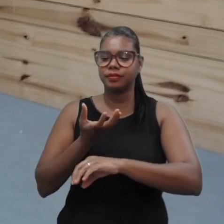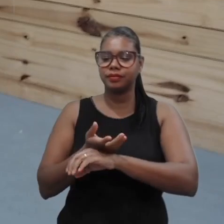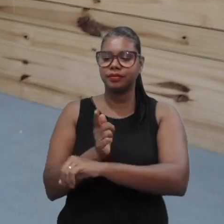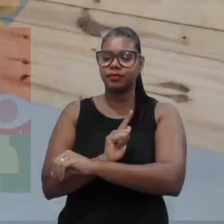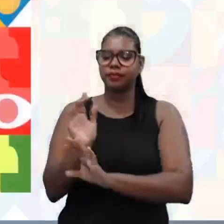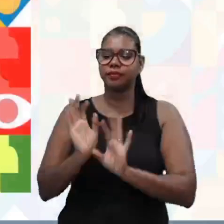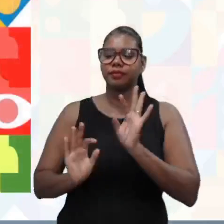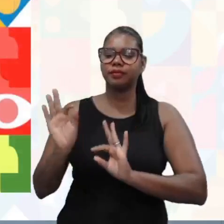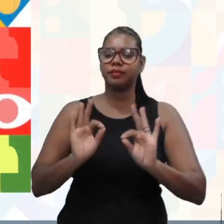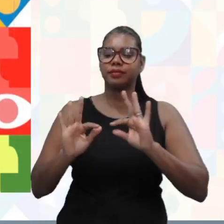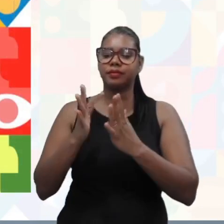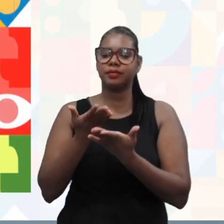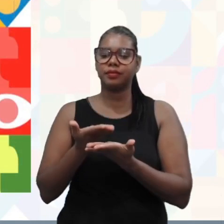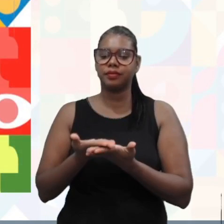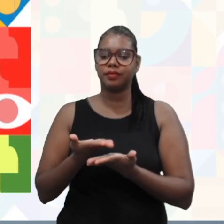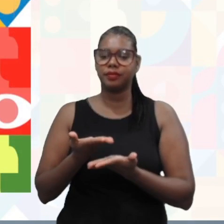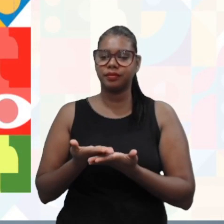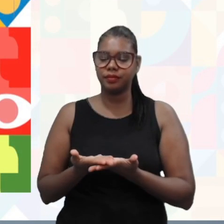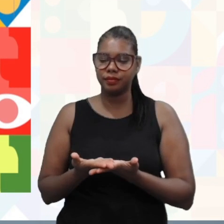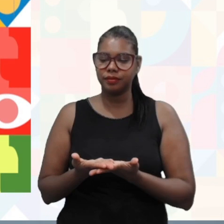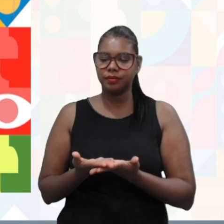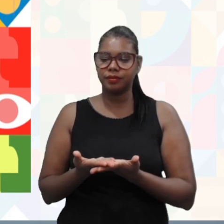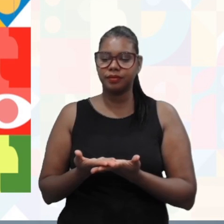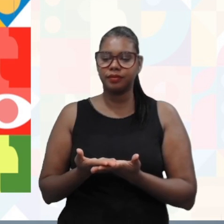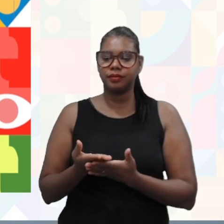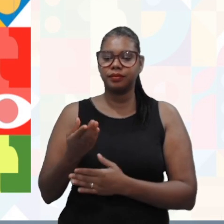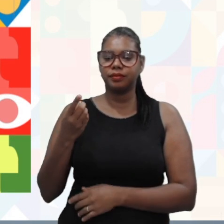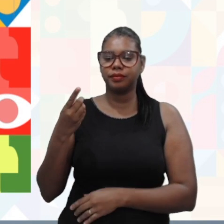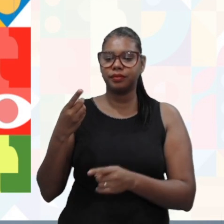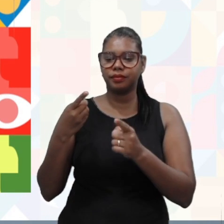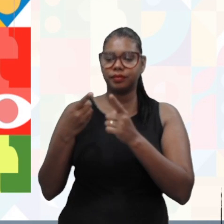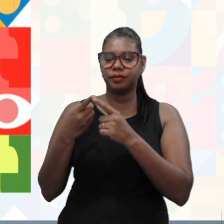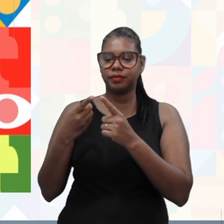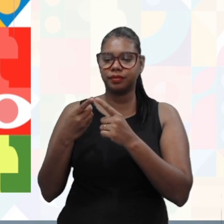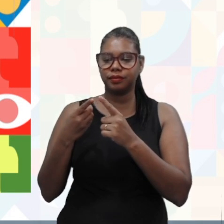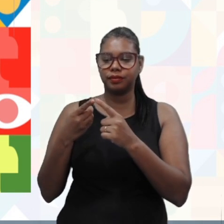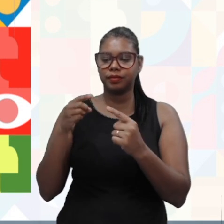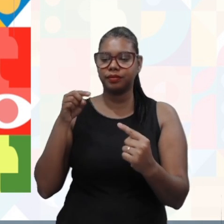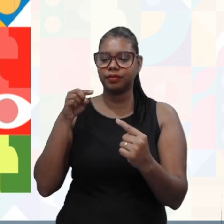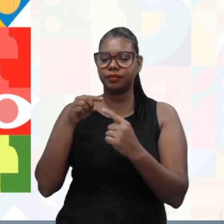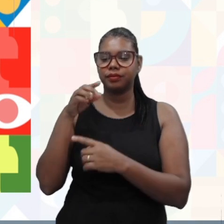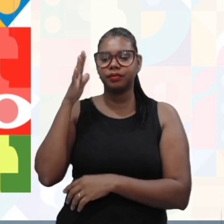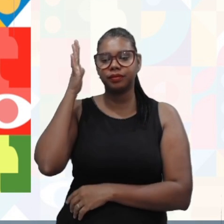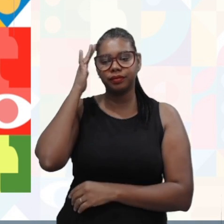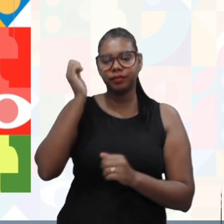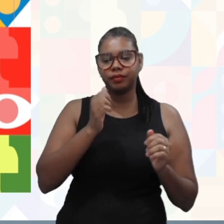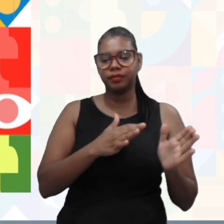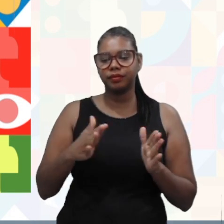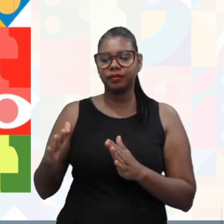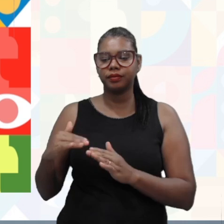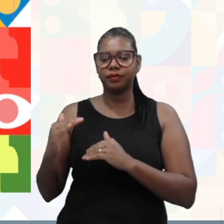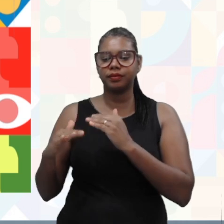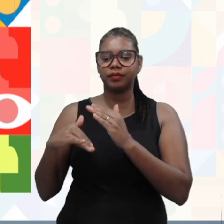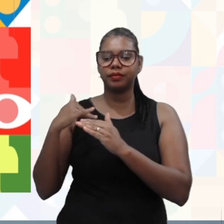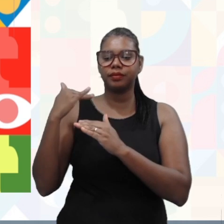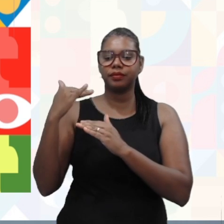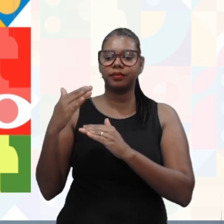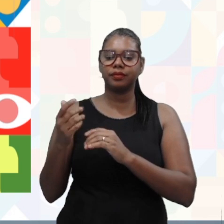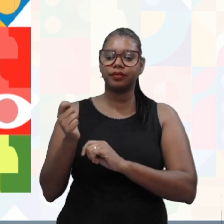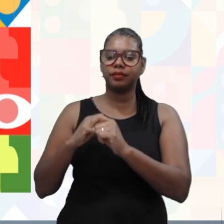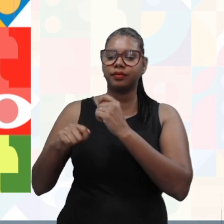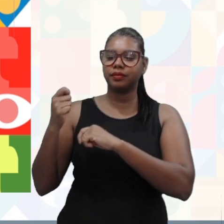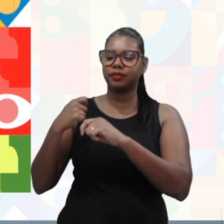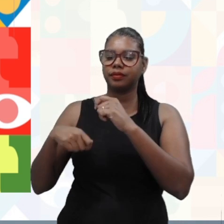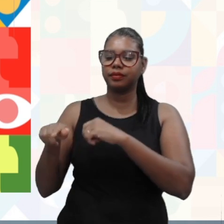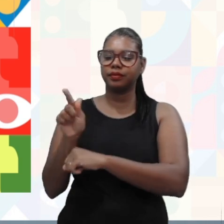e Organização Escolar com a unidade 1, que tem como objetivo compreender o processo de evolução da administração